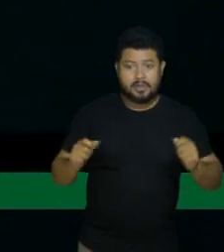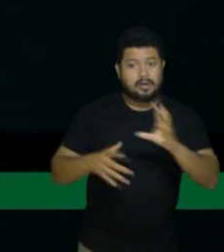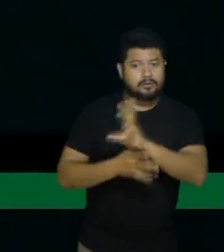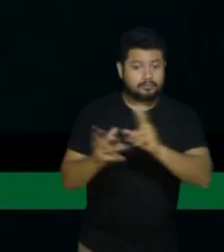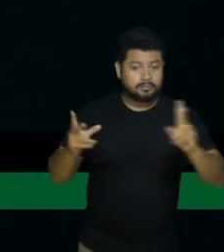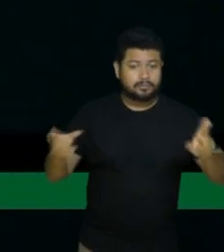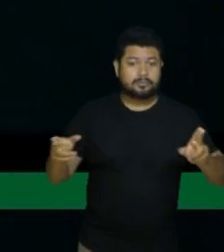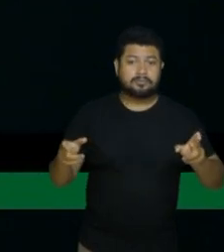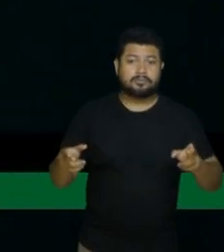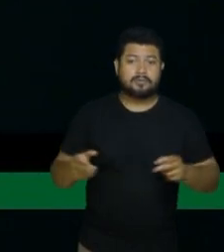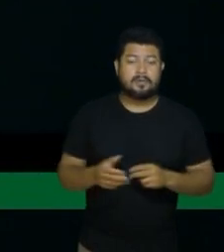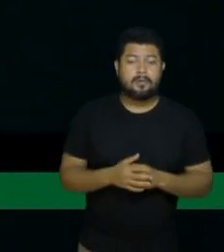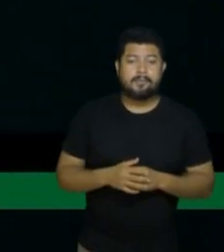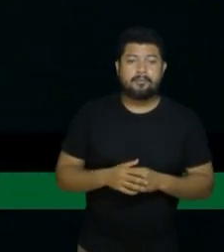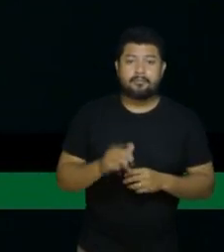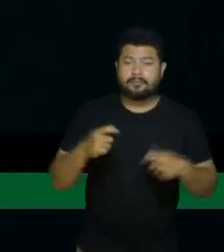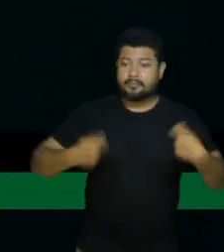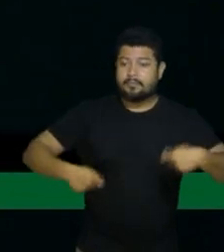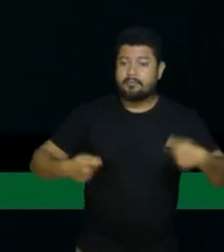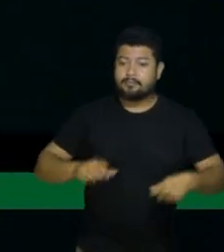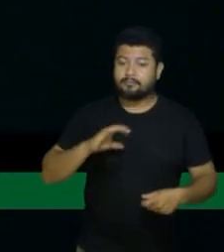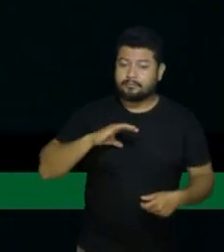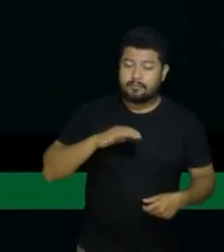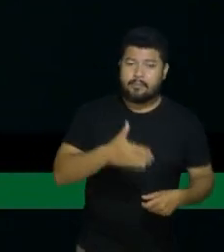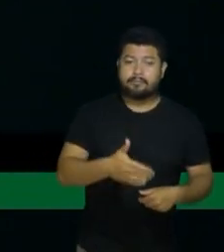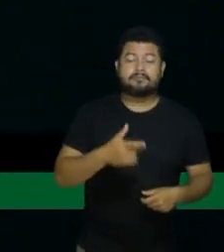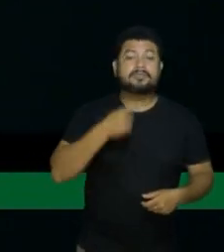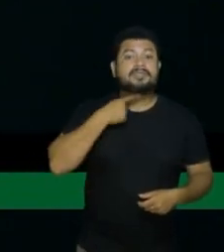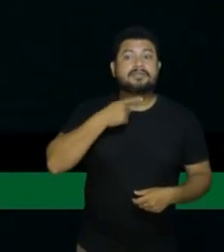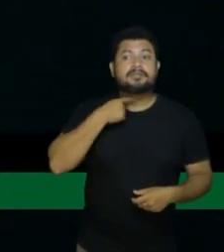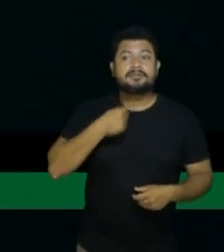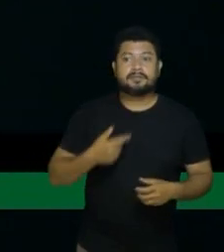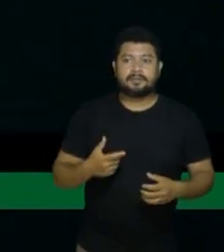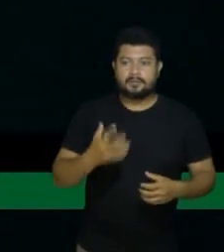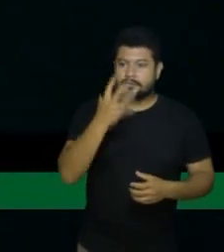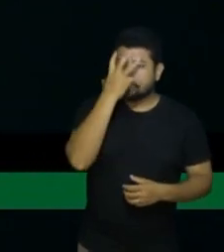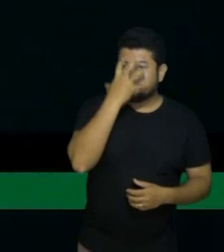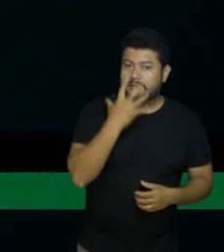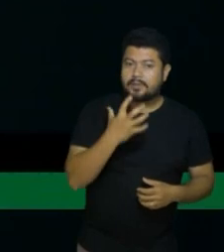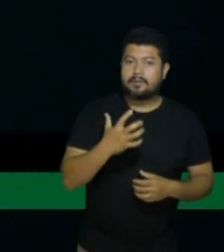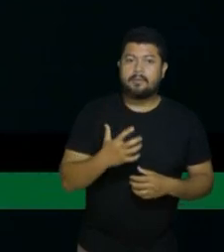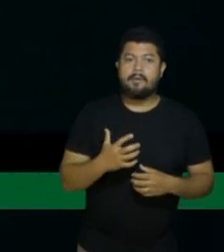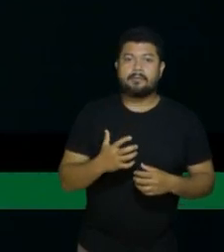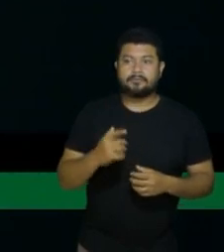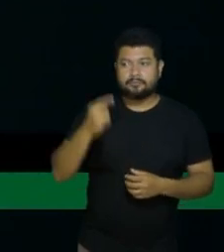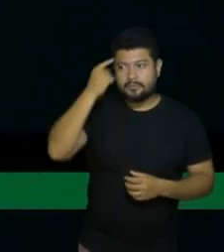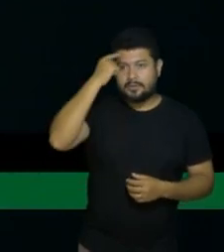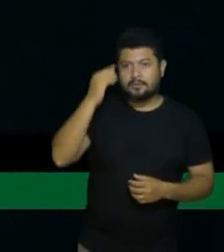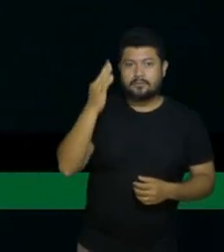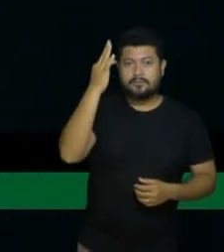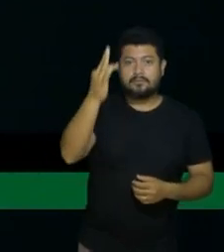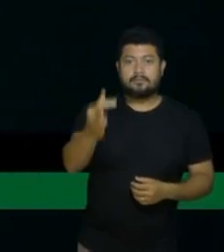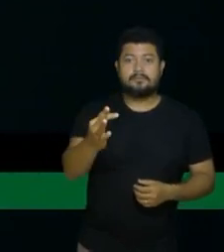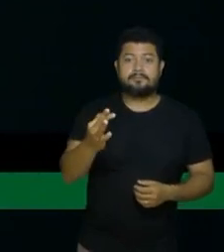mas é necessário coragem Boa Vontade seriedade e visão de futuro